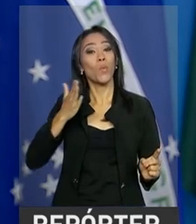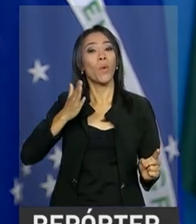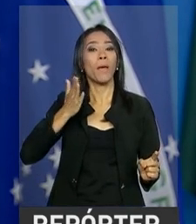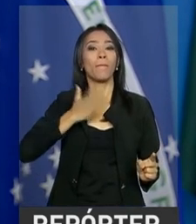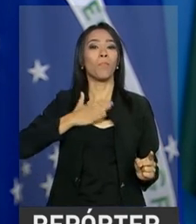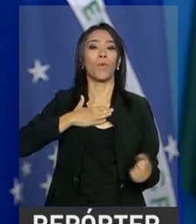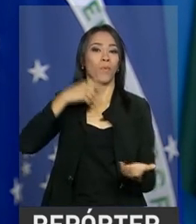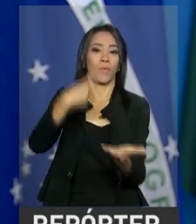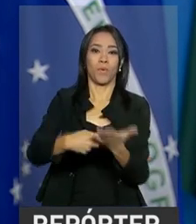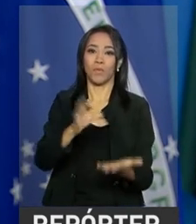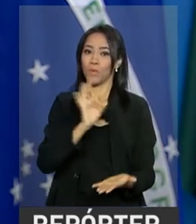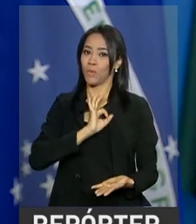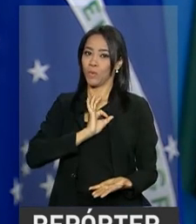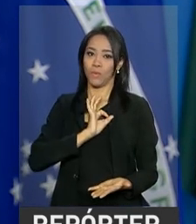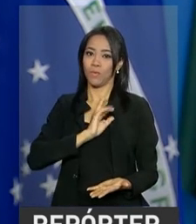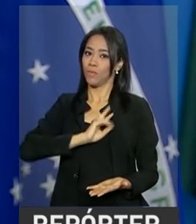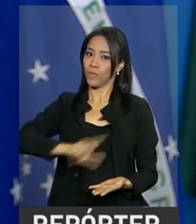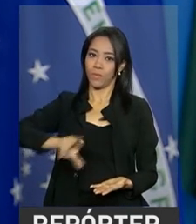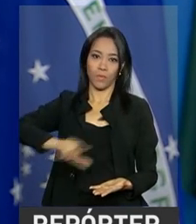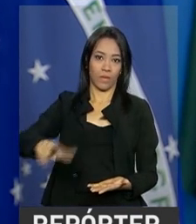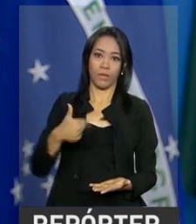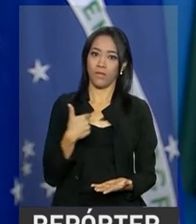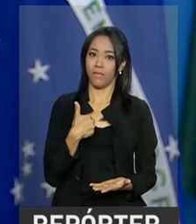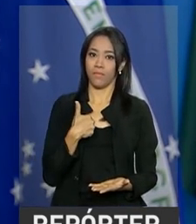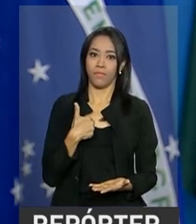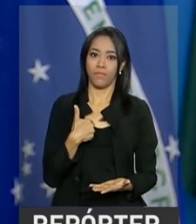missão de quem